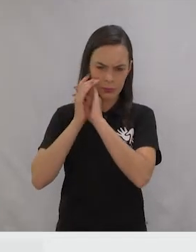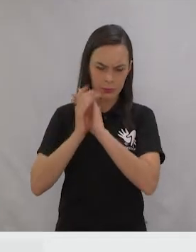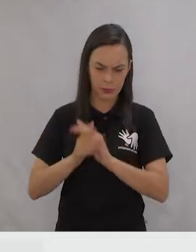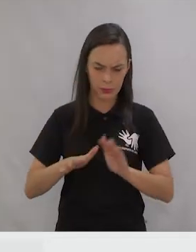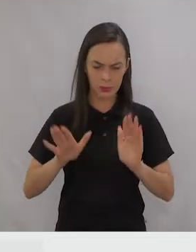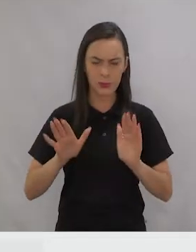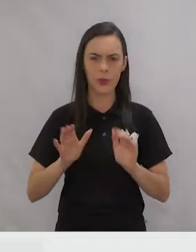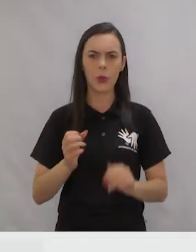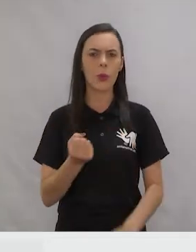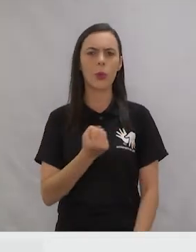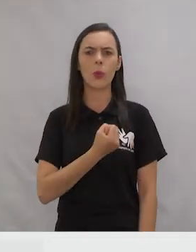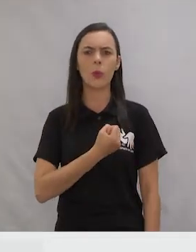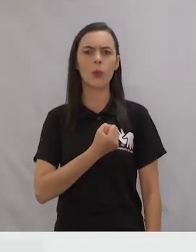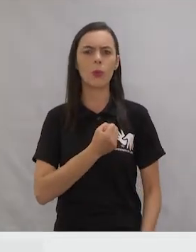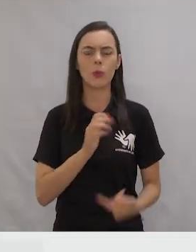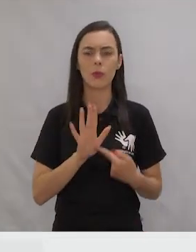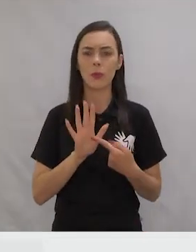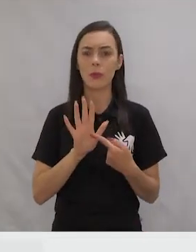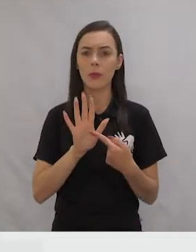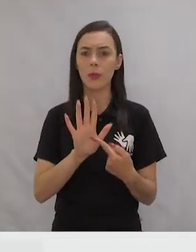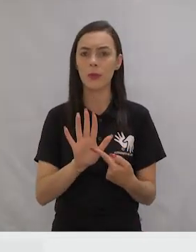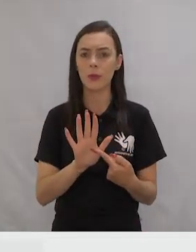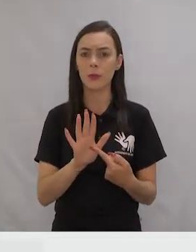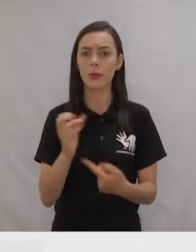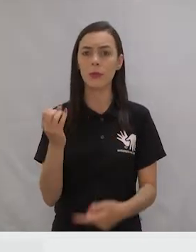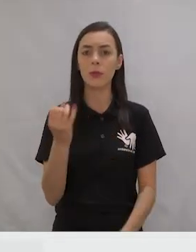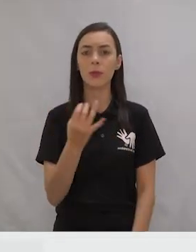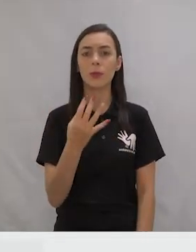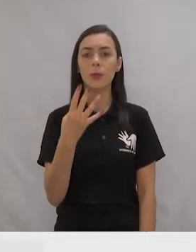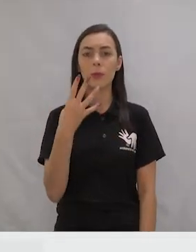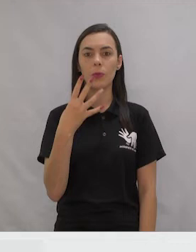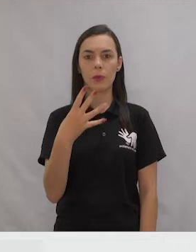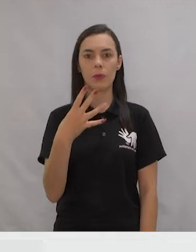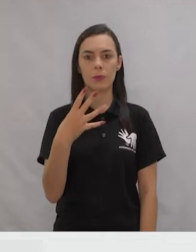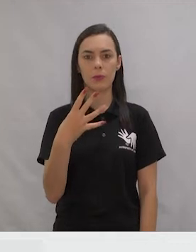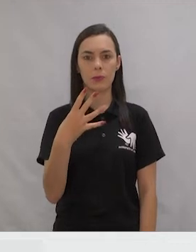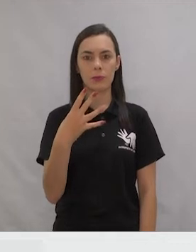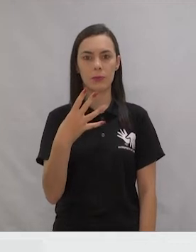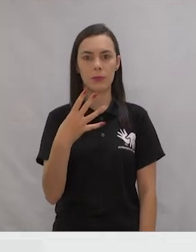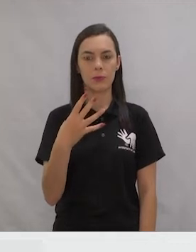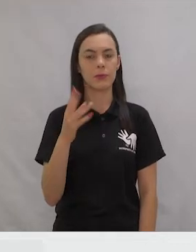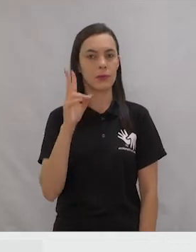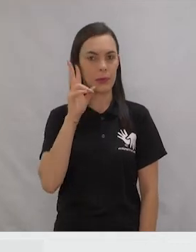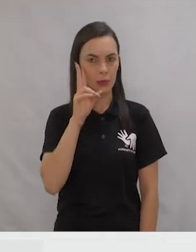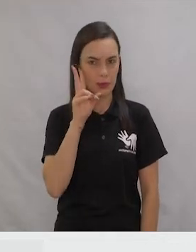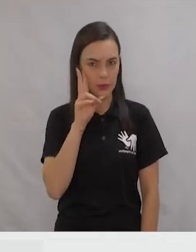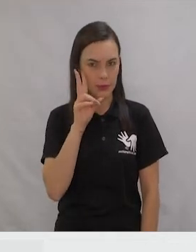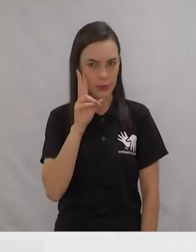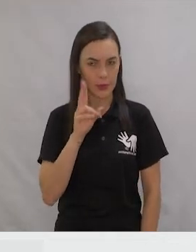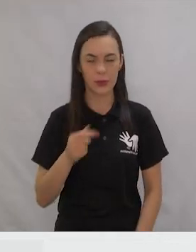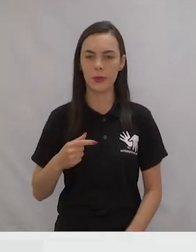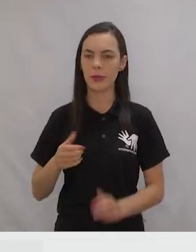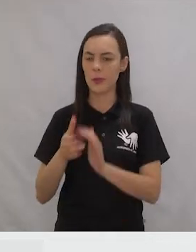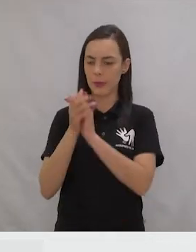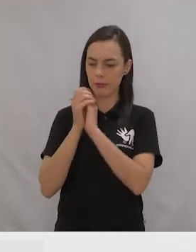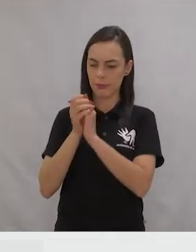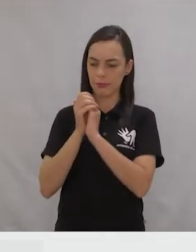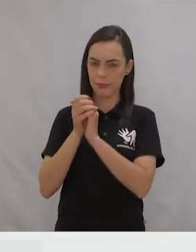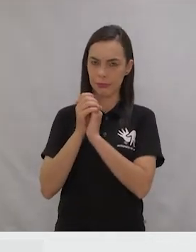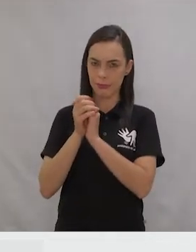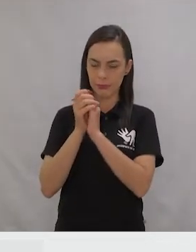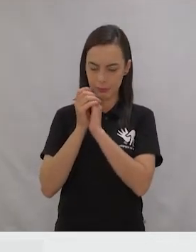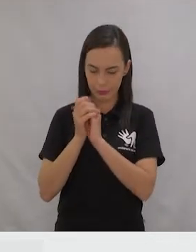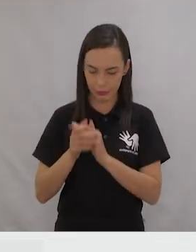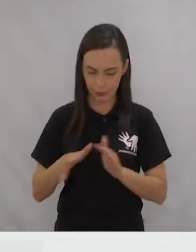e ficou com a face do dado com a quantidade 4. Então, vocês lembram, quando a gente joga o